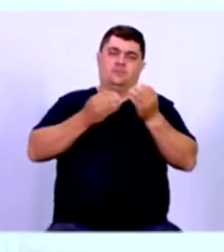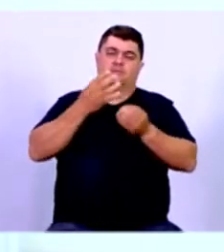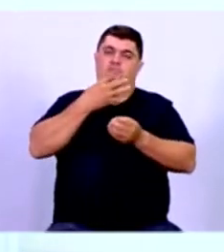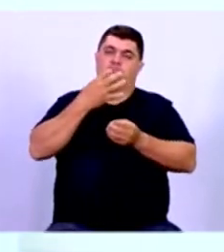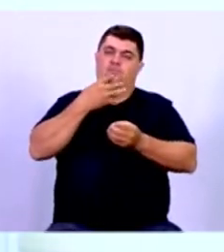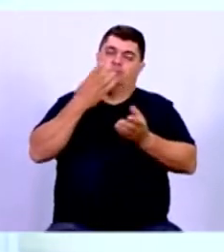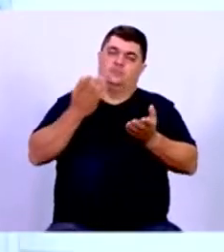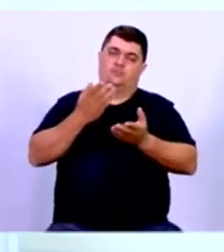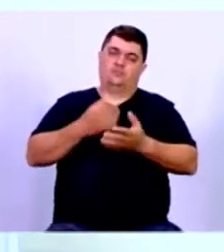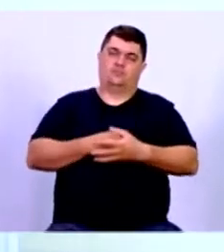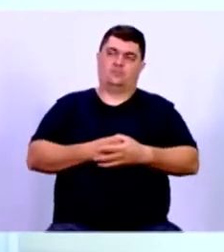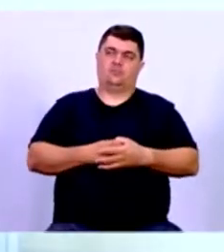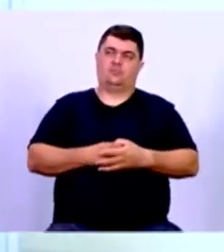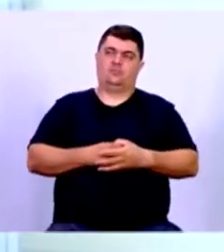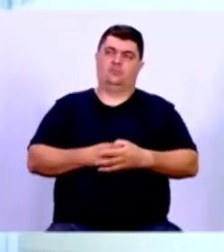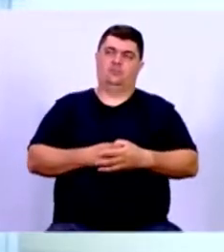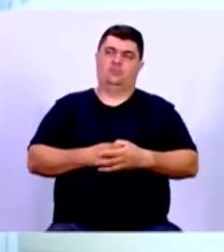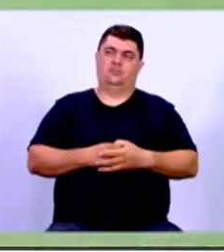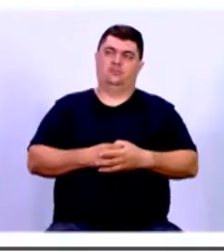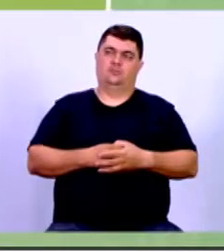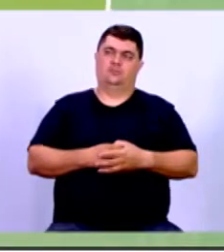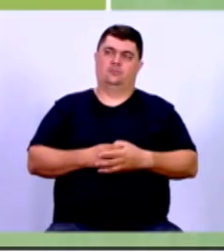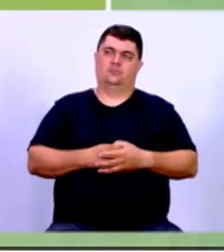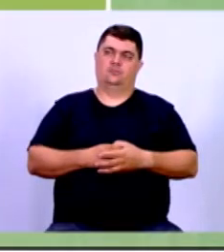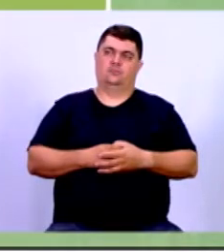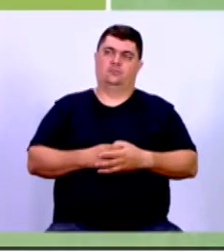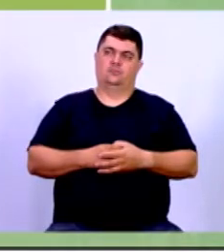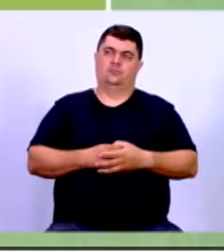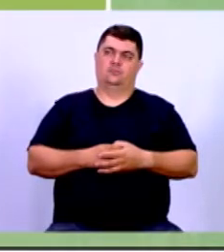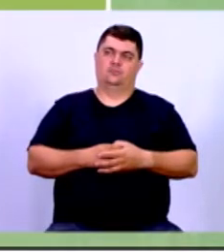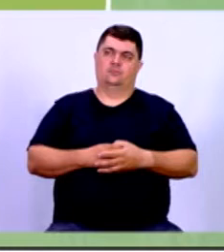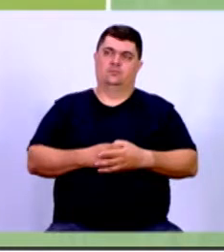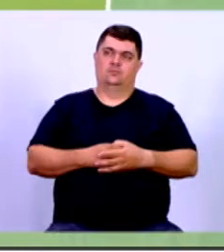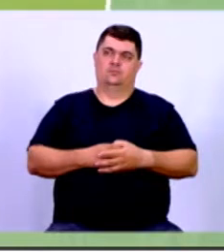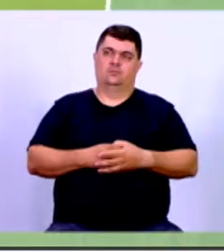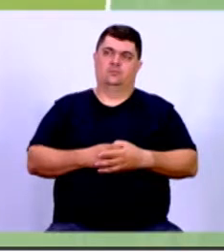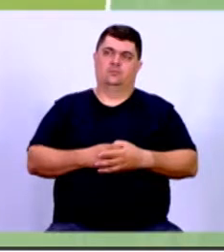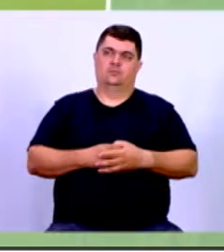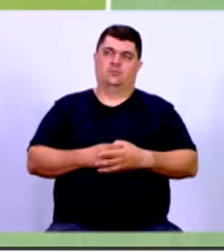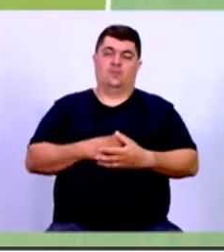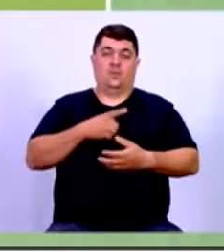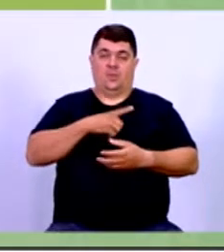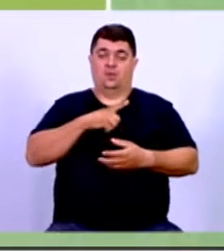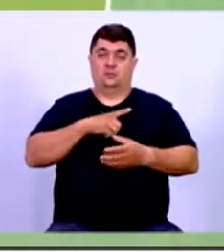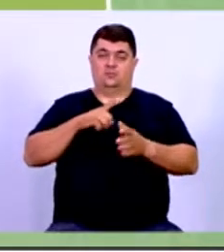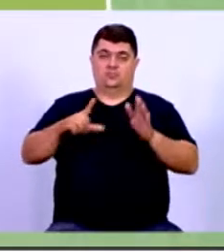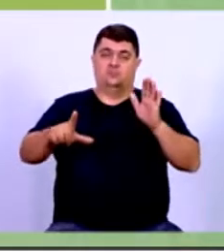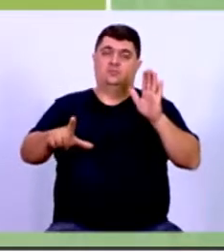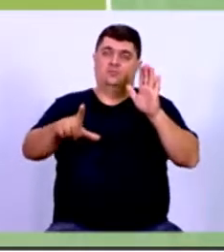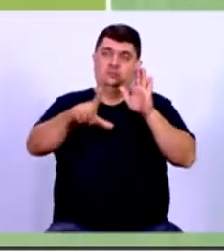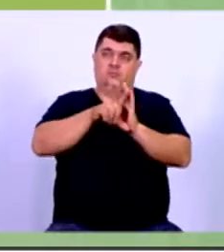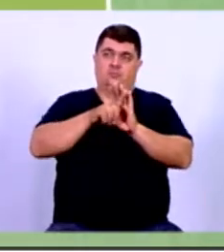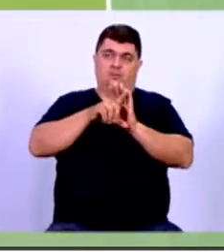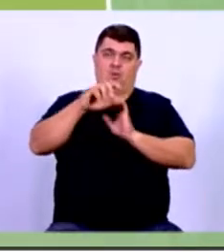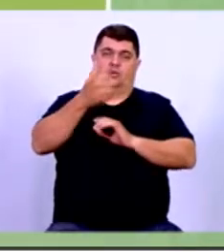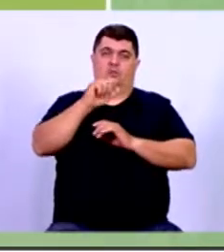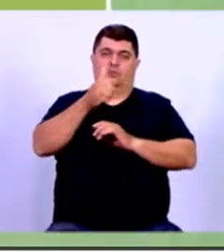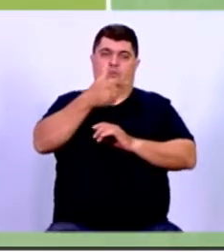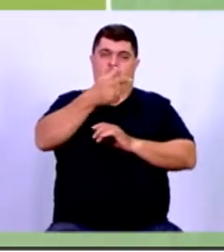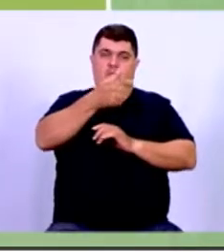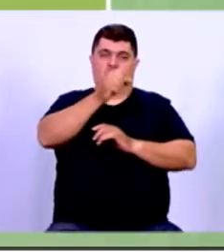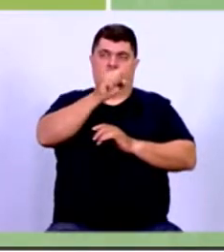essas regulamentações. Ele foi amparado pela Lei